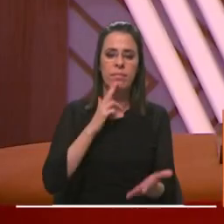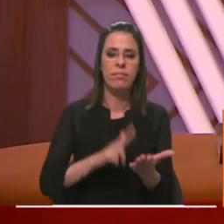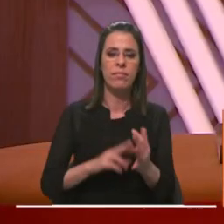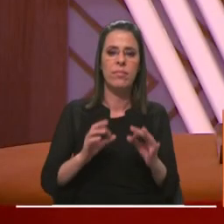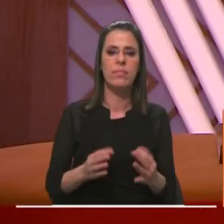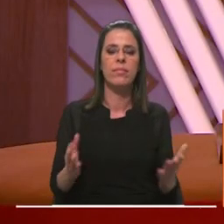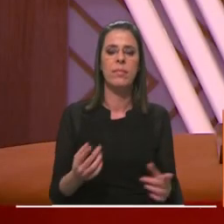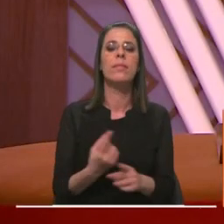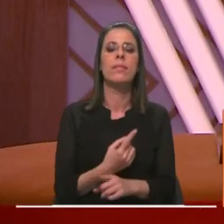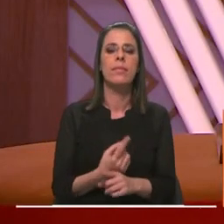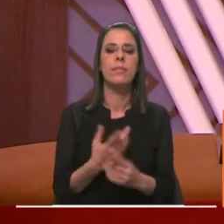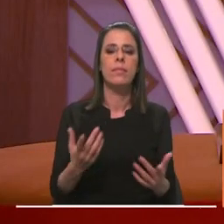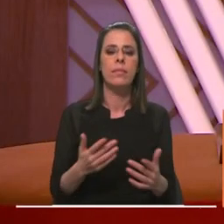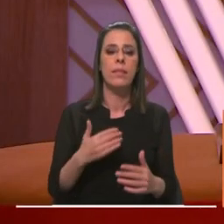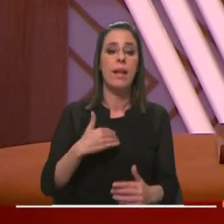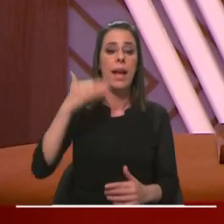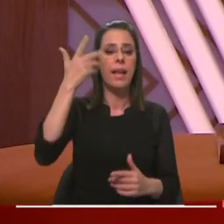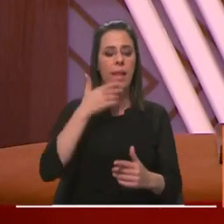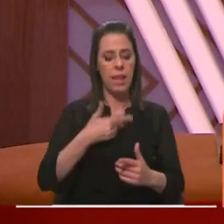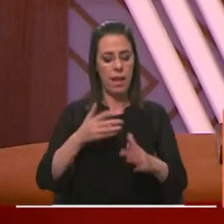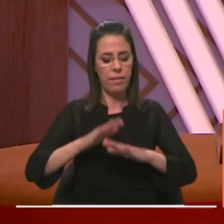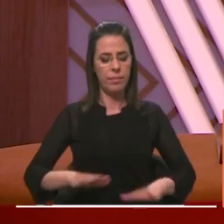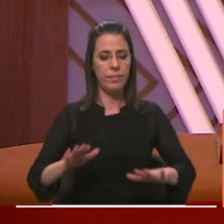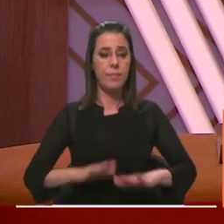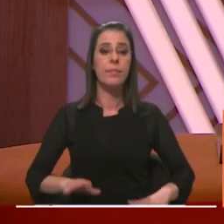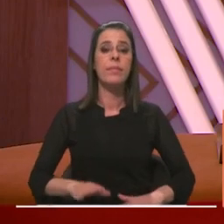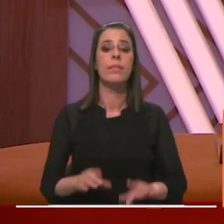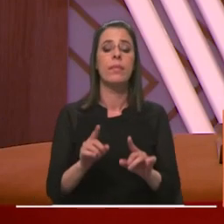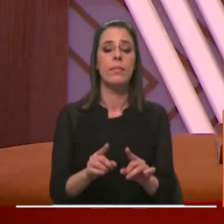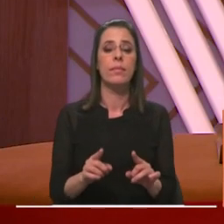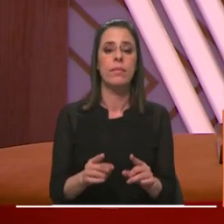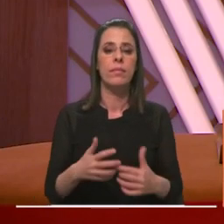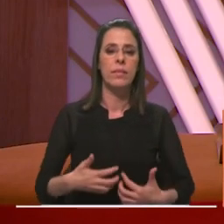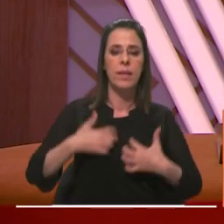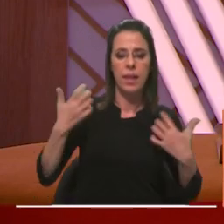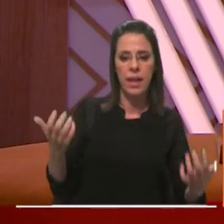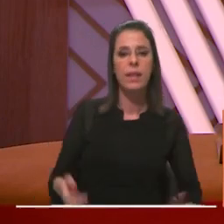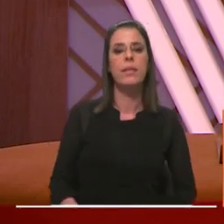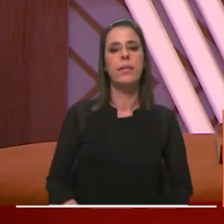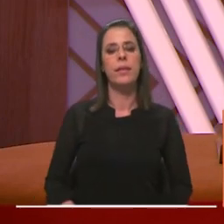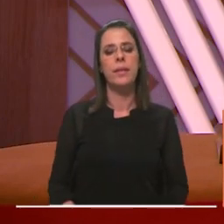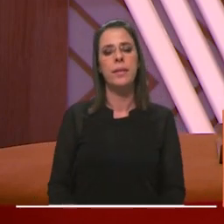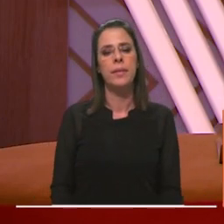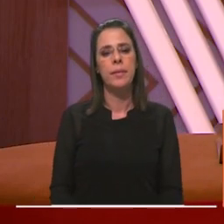Honestamente, há coisas que os anos vão atenuando. Vão temperando, não é? E uma Claro. delas é a raiva,